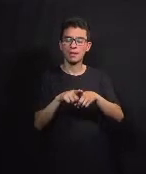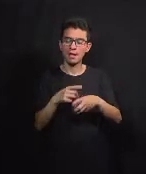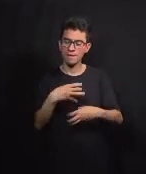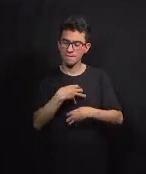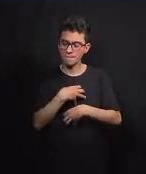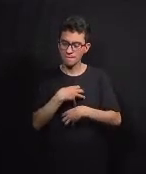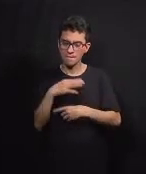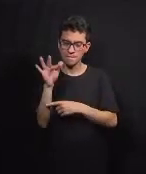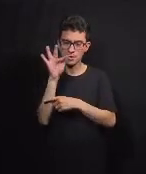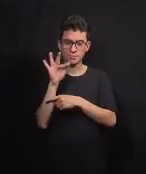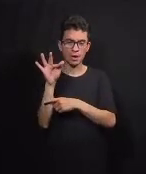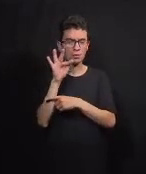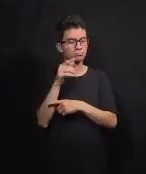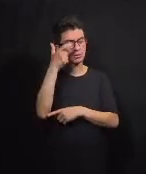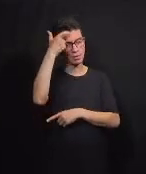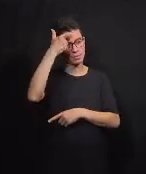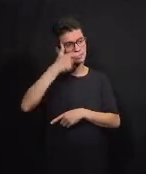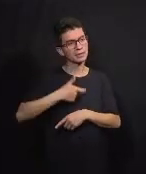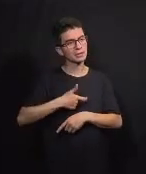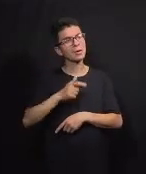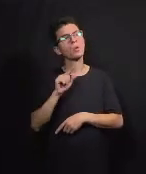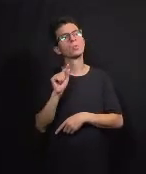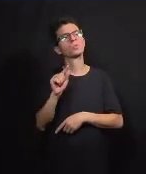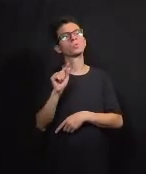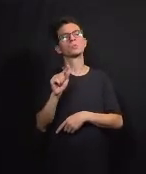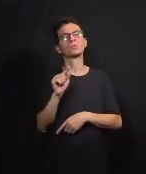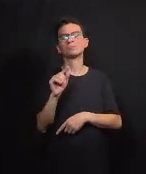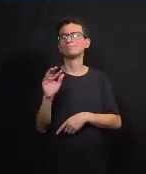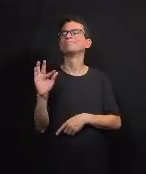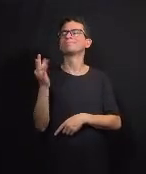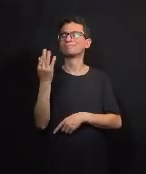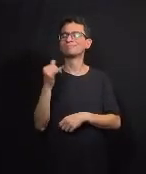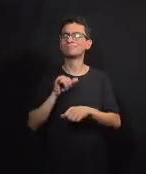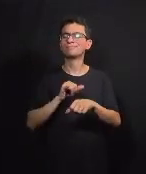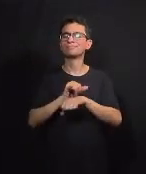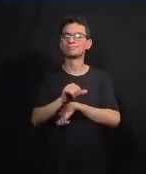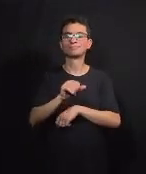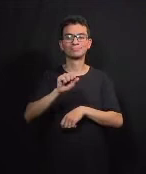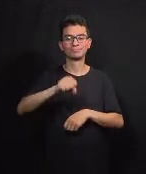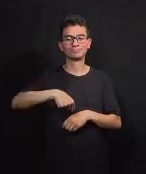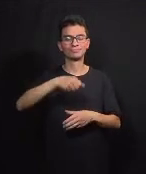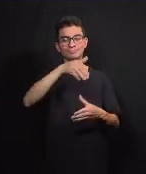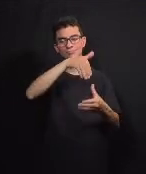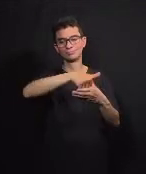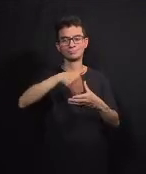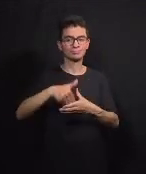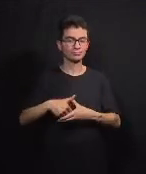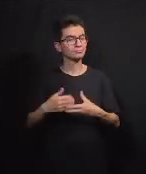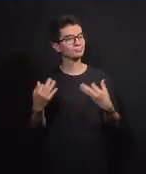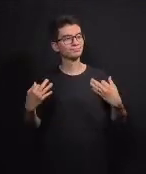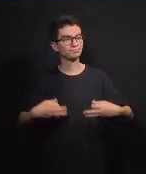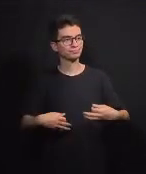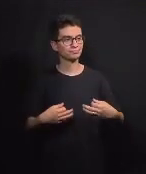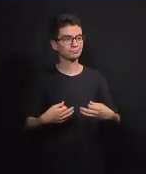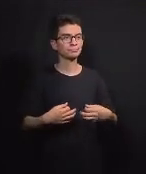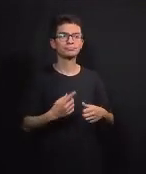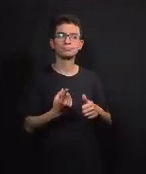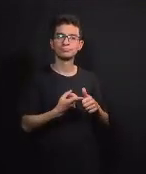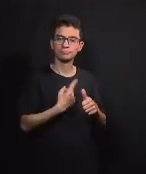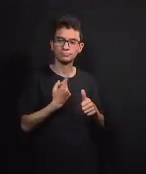a aparência, é que houve fraude nas eleições. É a primeira vez que se